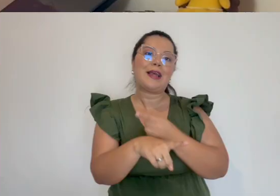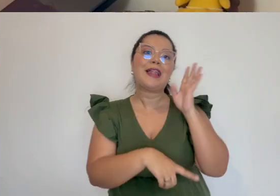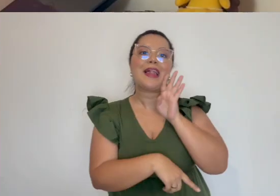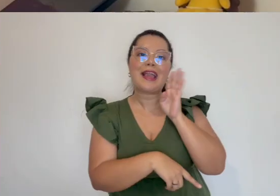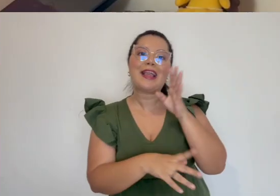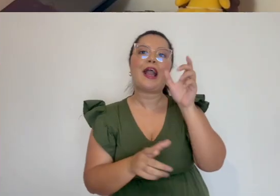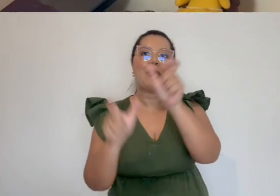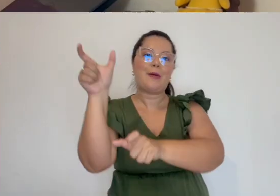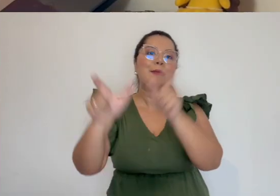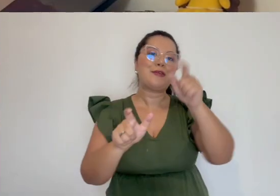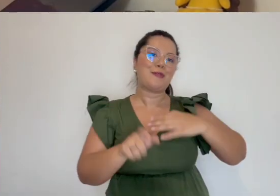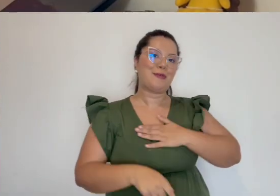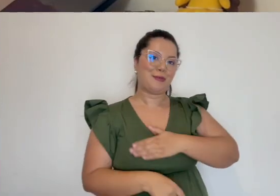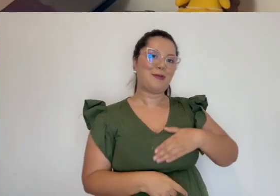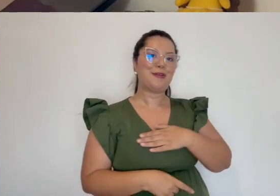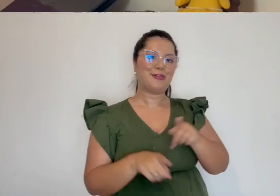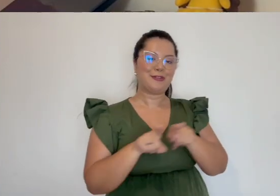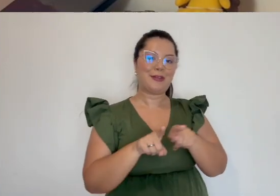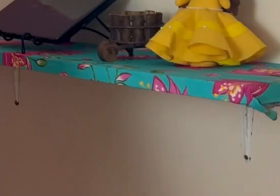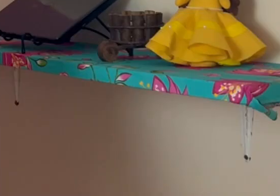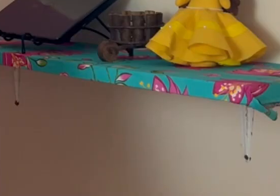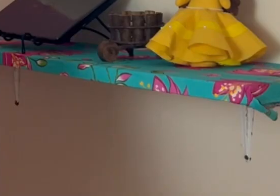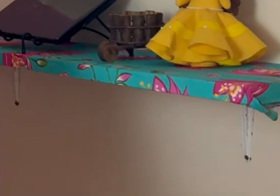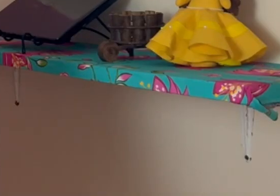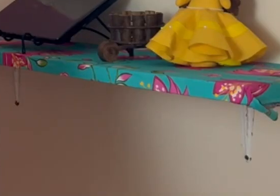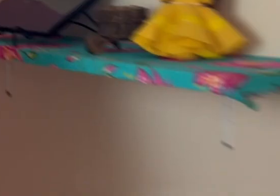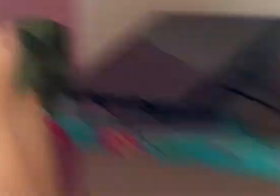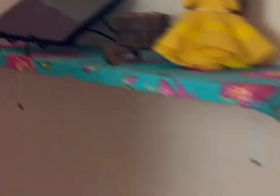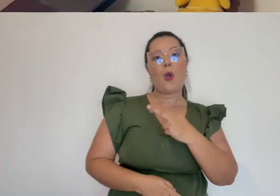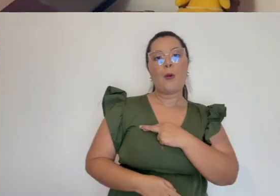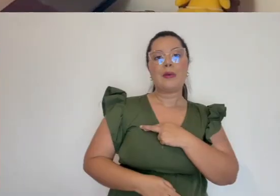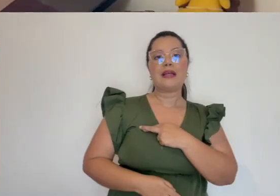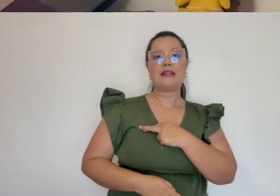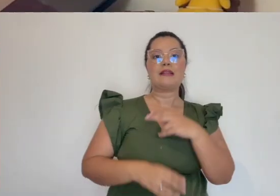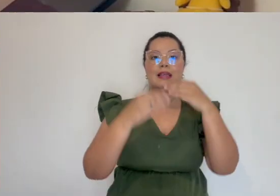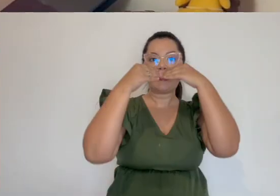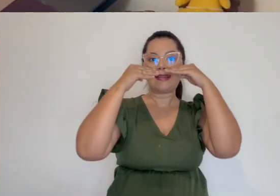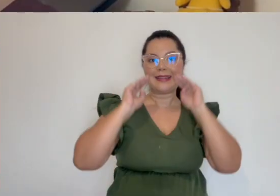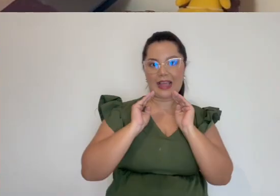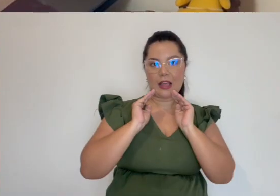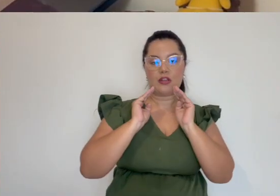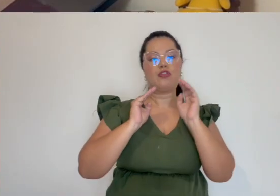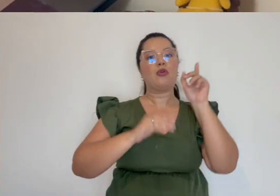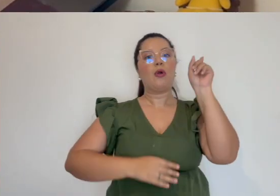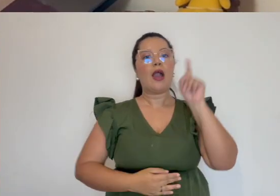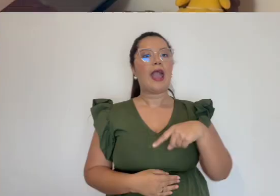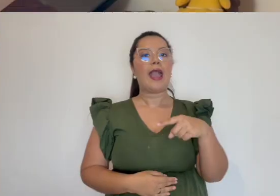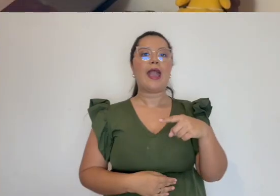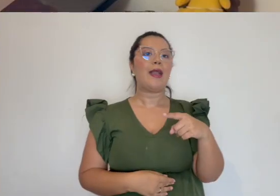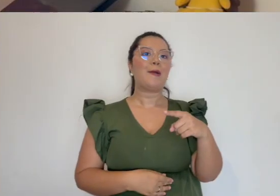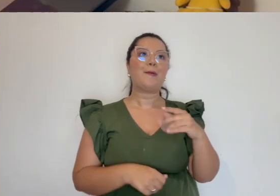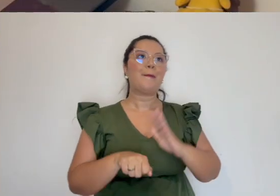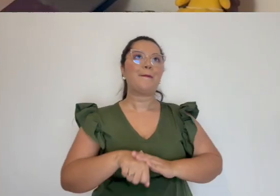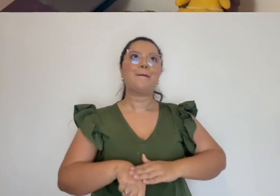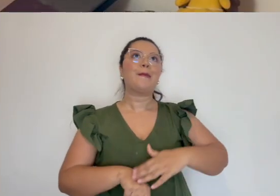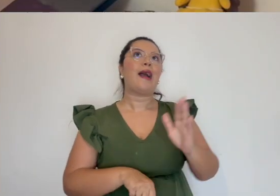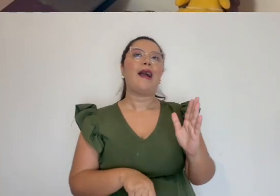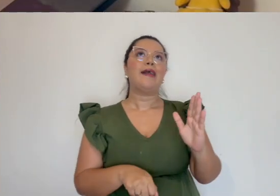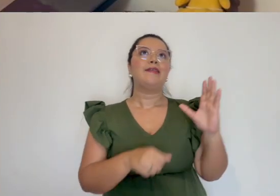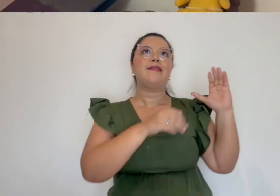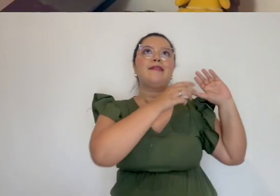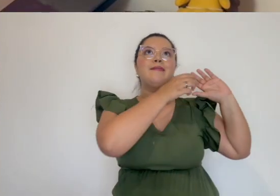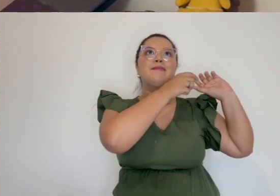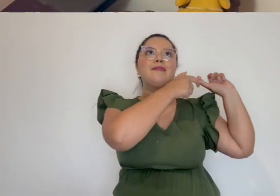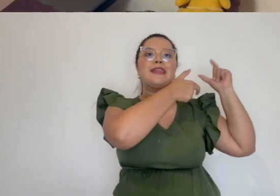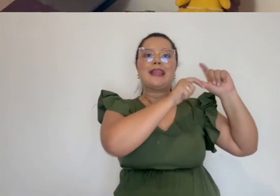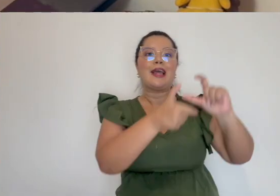romance é bem legal e é o que geralmente a maioria das pessoas gosta de consumir. O romance trágico, ele é o tipo de romance mais